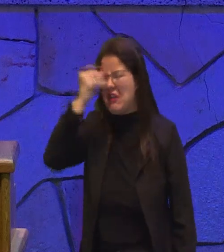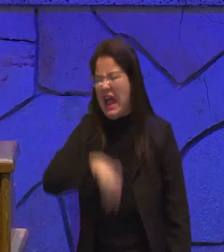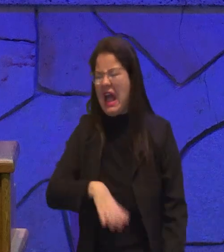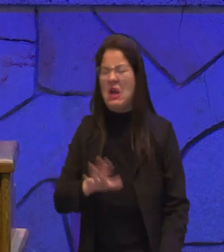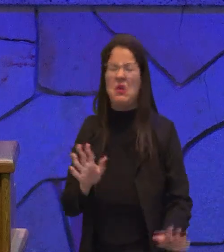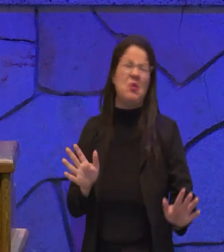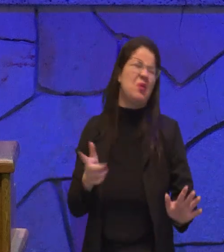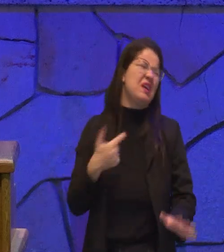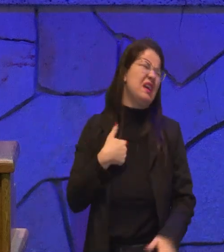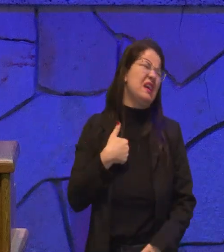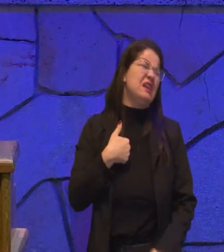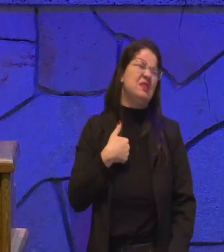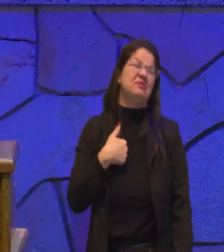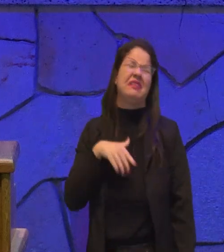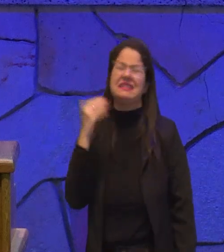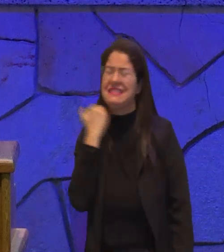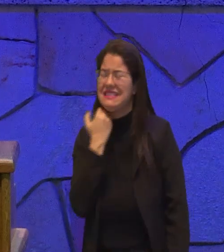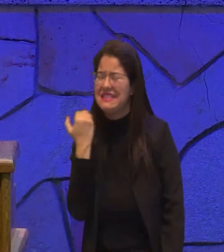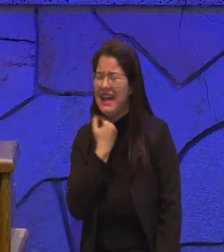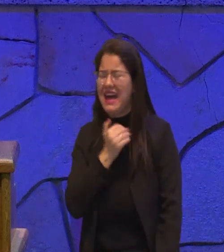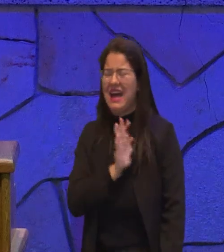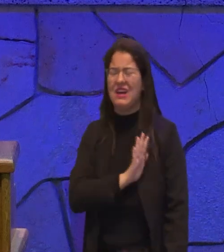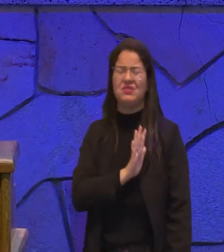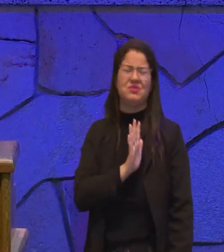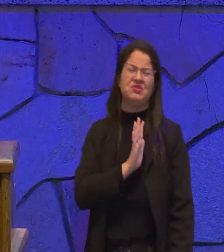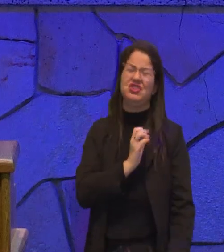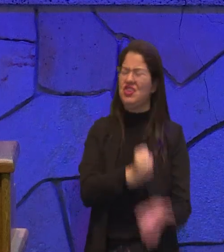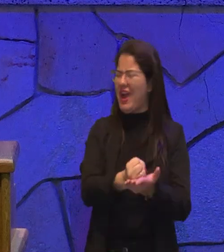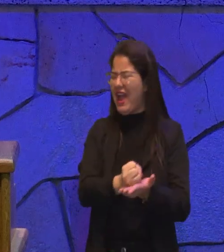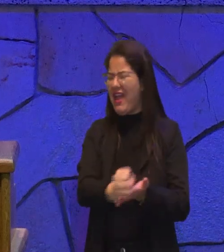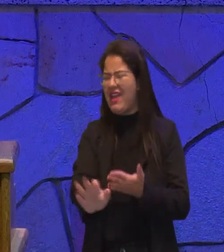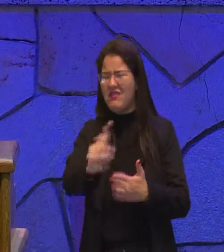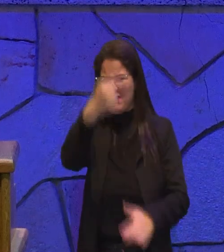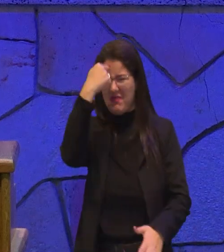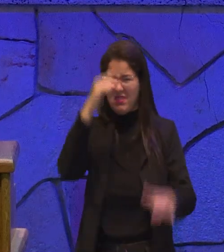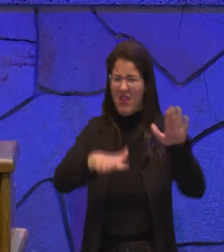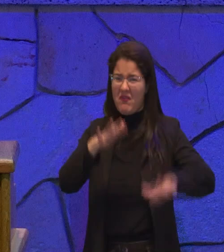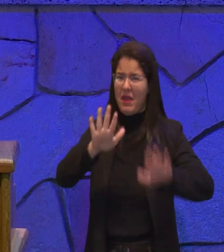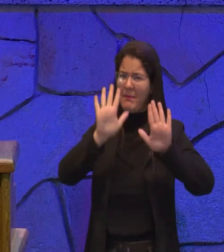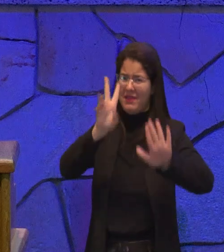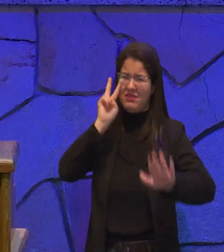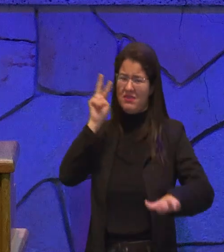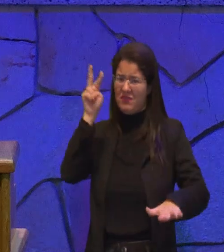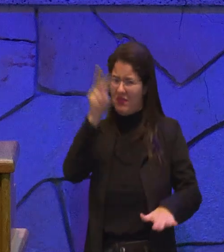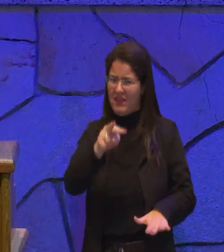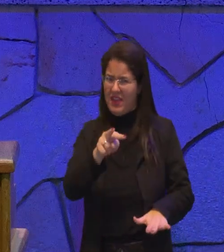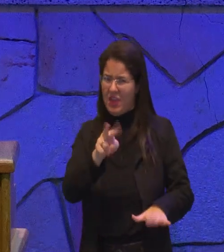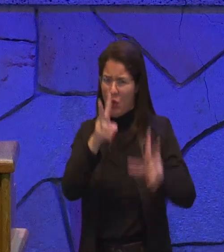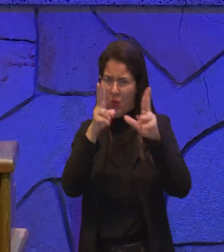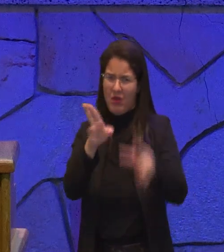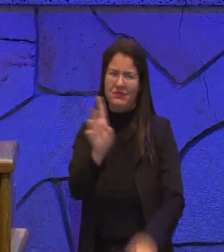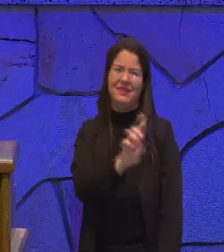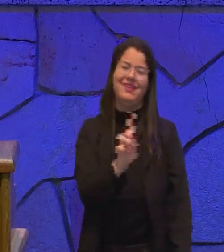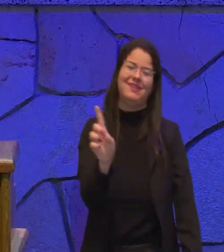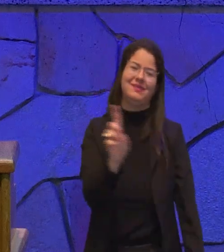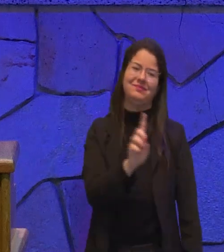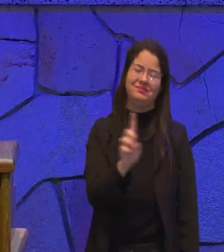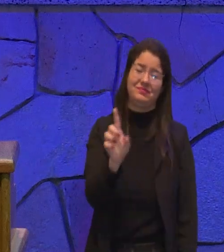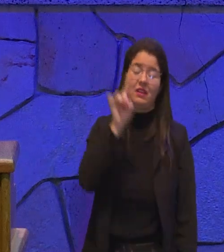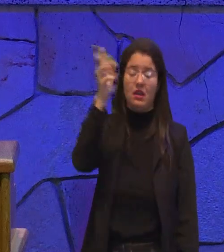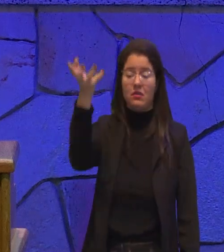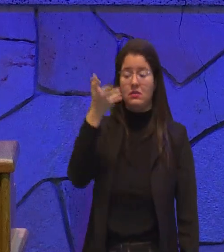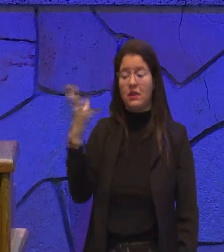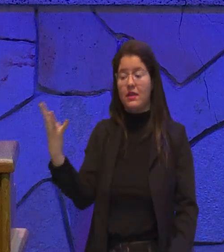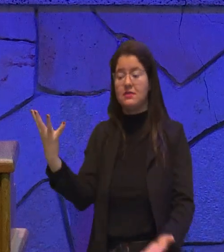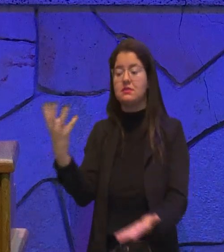talvez você se ache um frustrado, um derrotado, mas Deus não olha assim. Deus quer